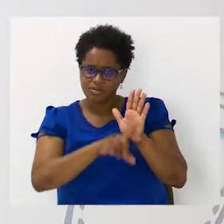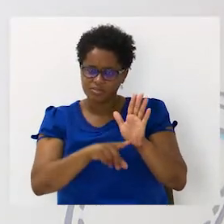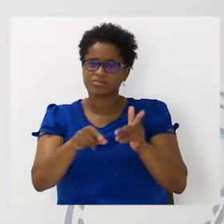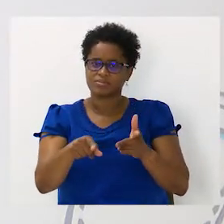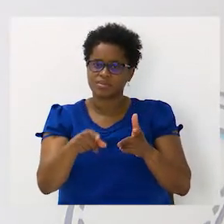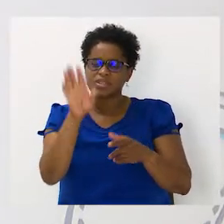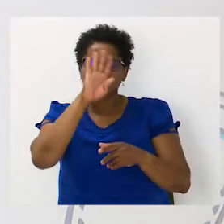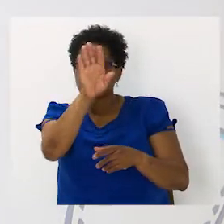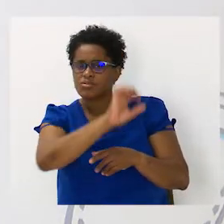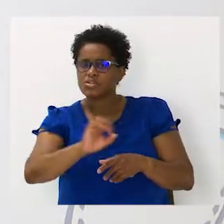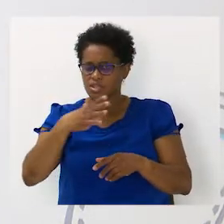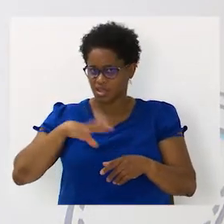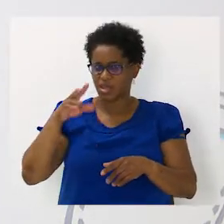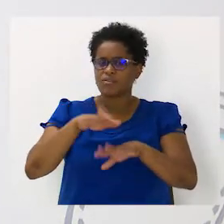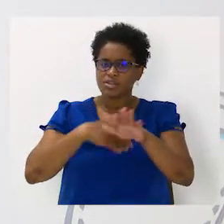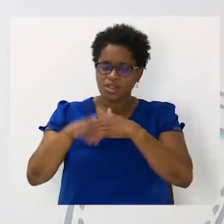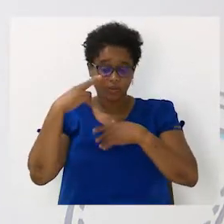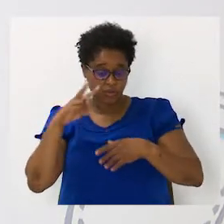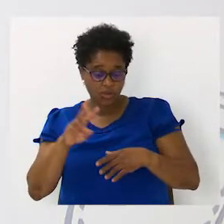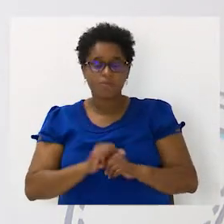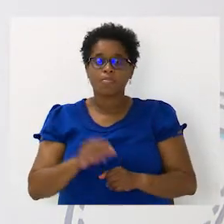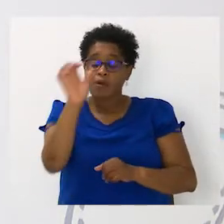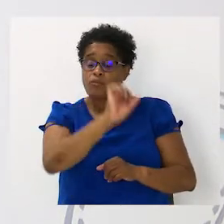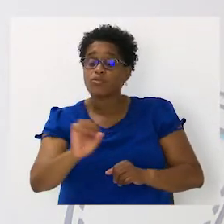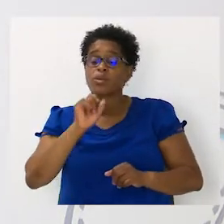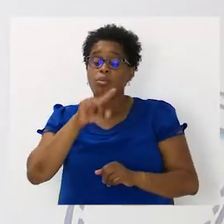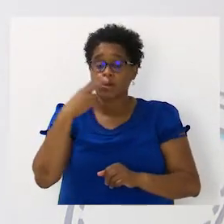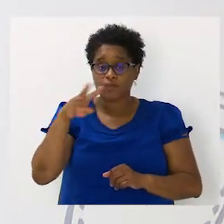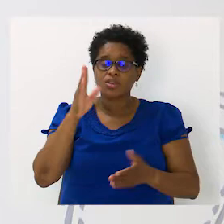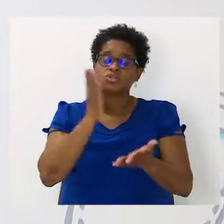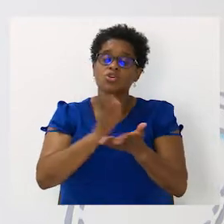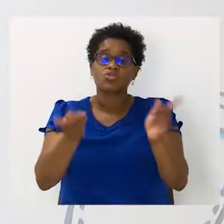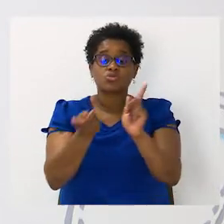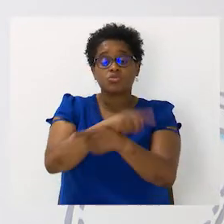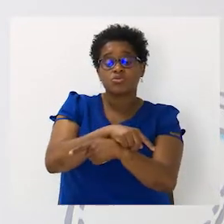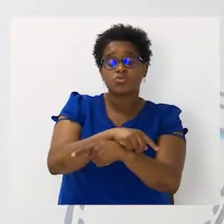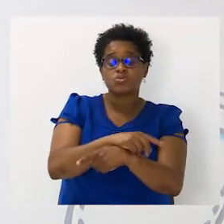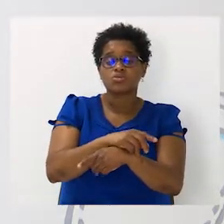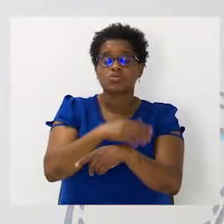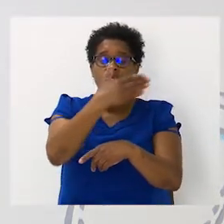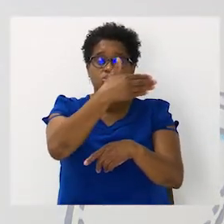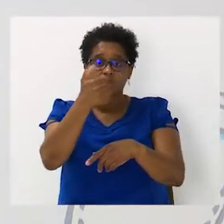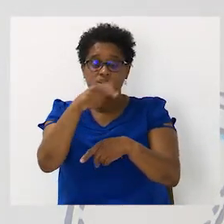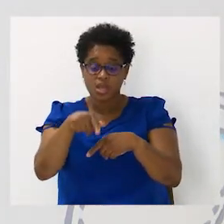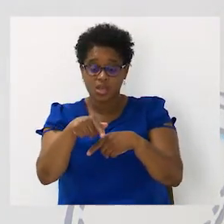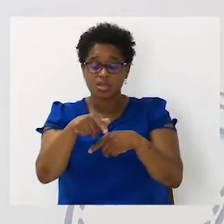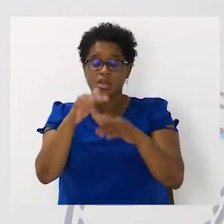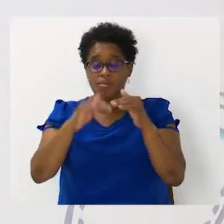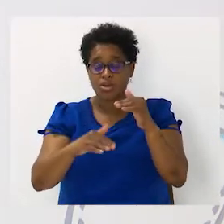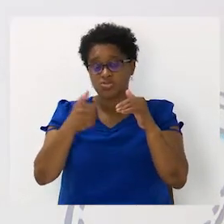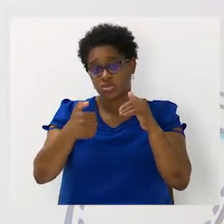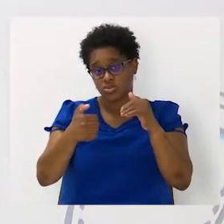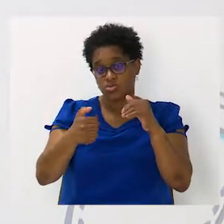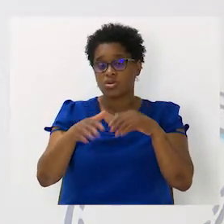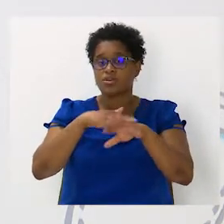foi pedido no enunciado. Ok? Se vocês querem fazer a verificação, vocês podem ver, é só substituir